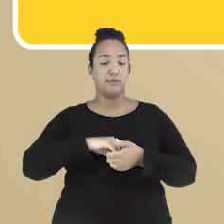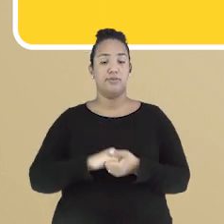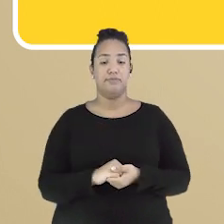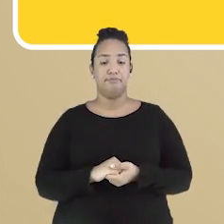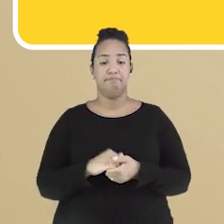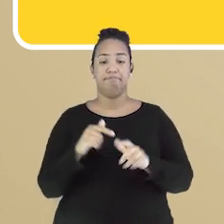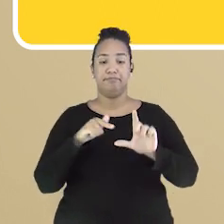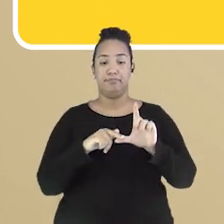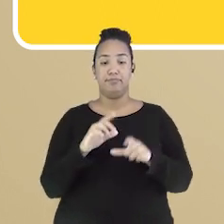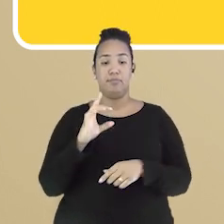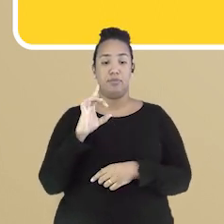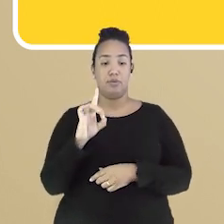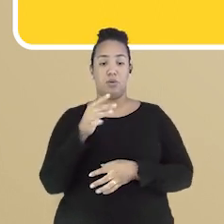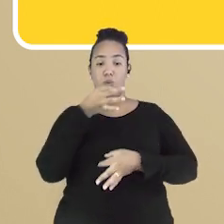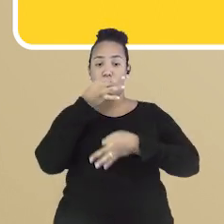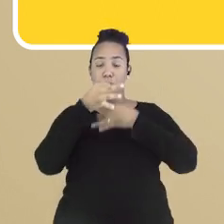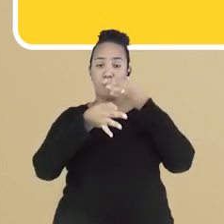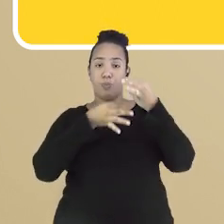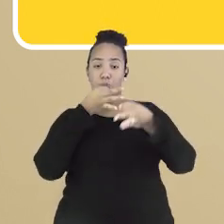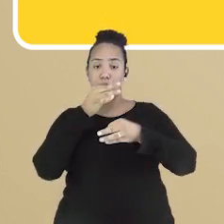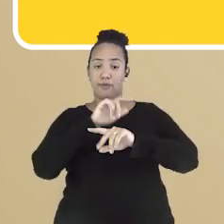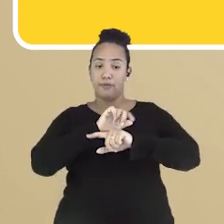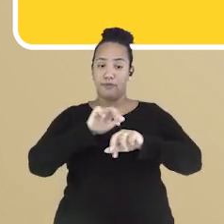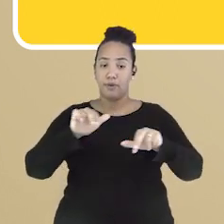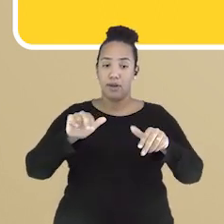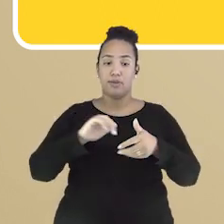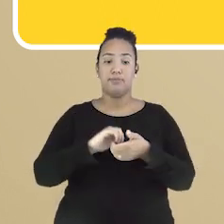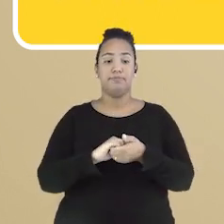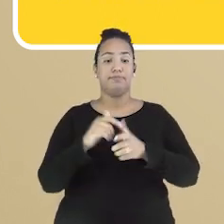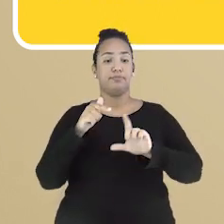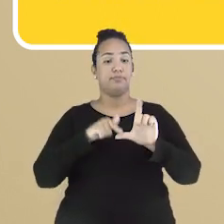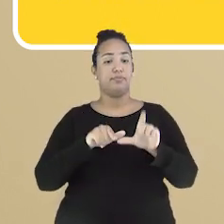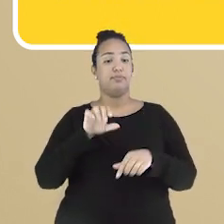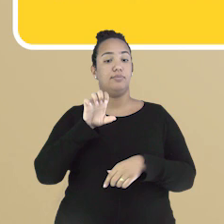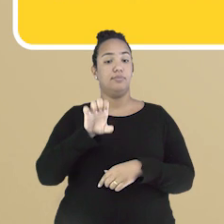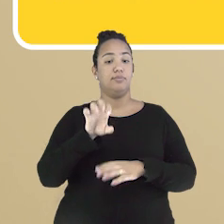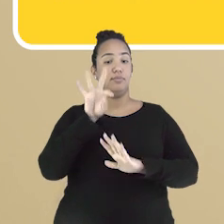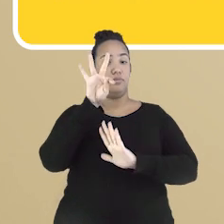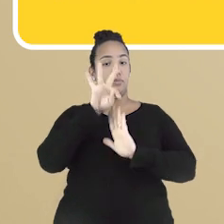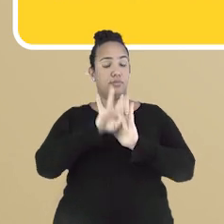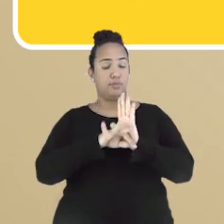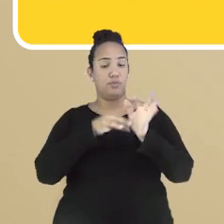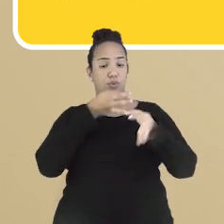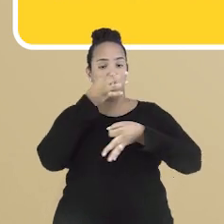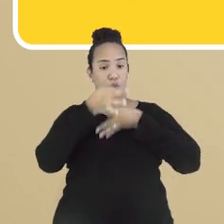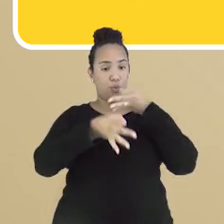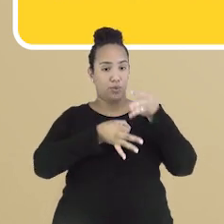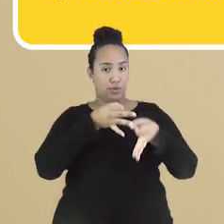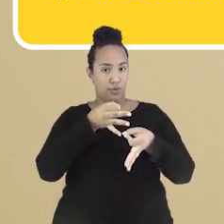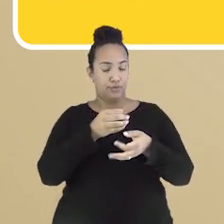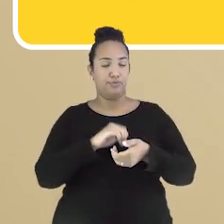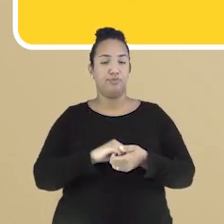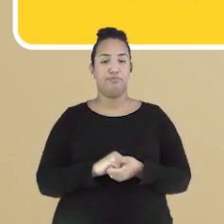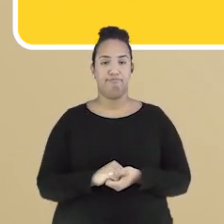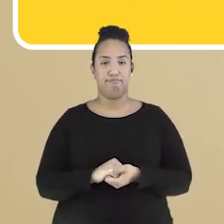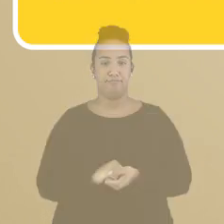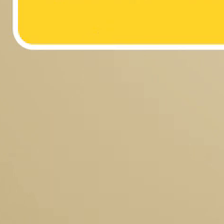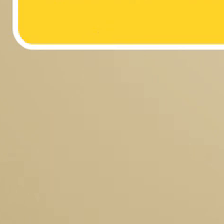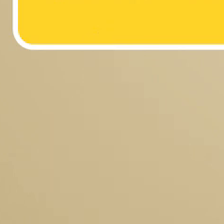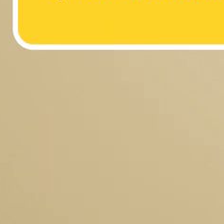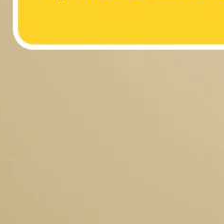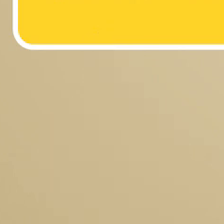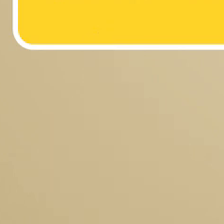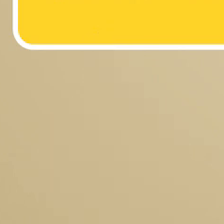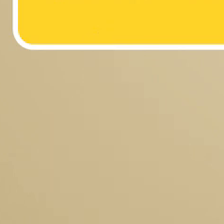subjetiva. Letra D, exposição de opiniões. Ou letra E, texto dissertativo argumentativo.